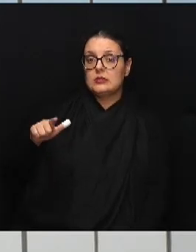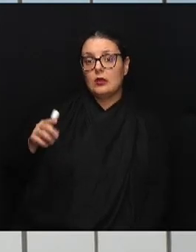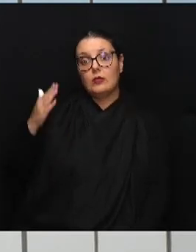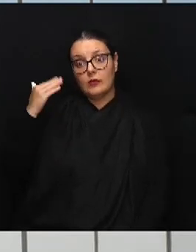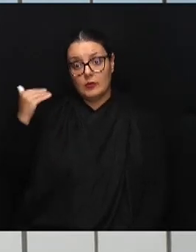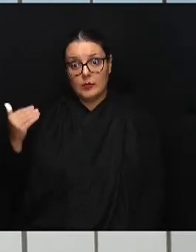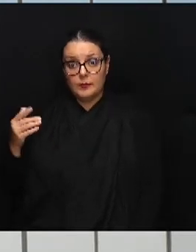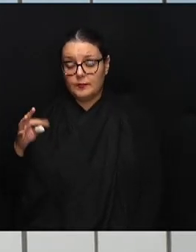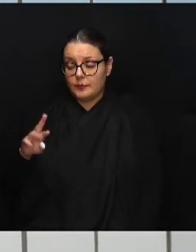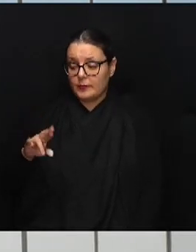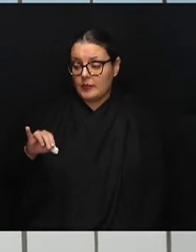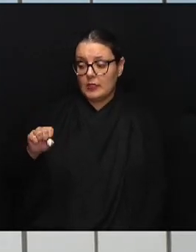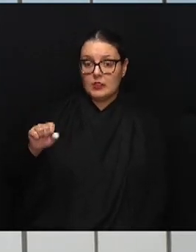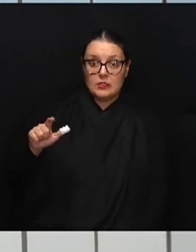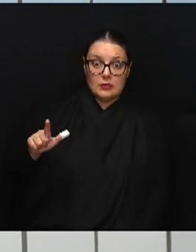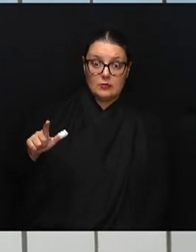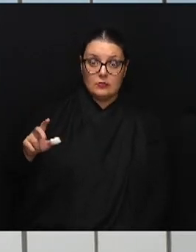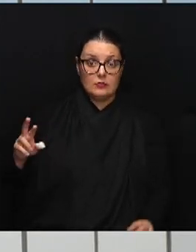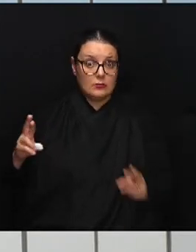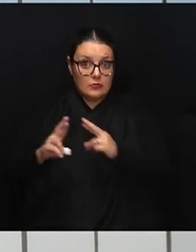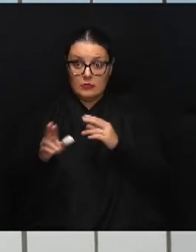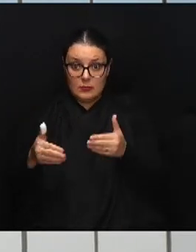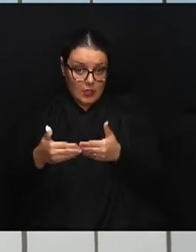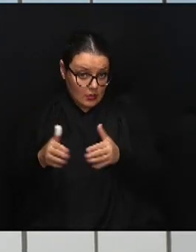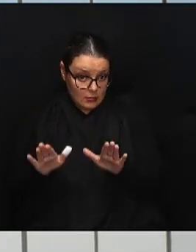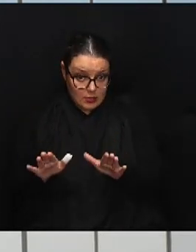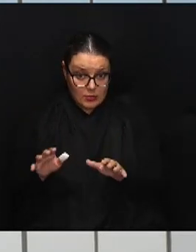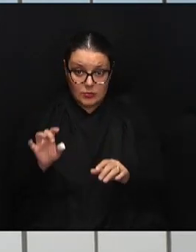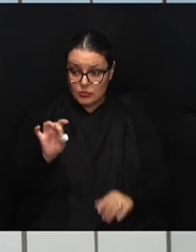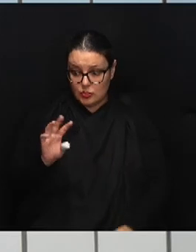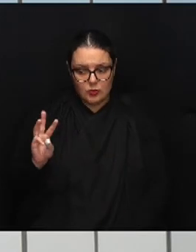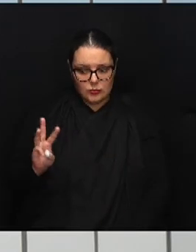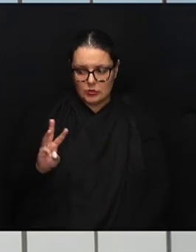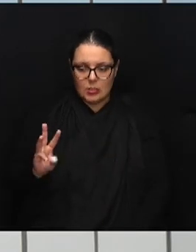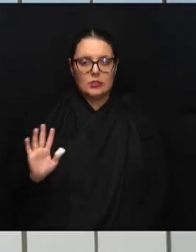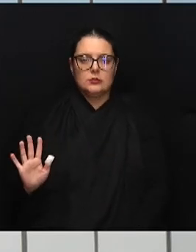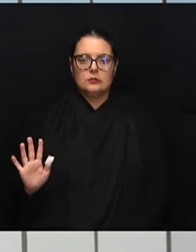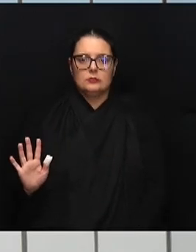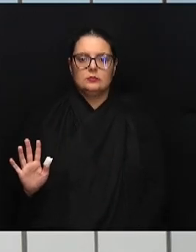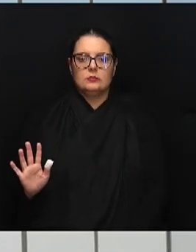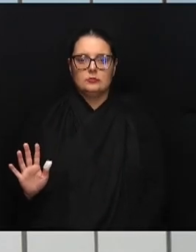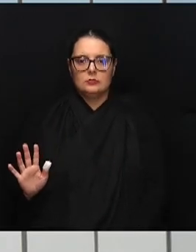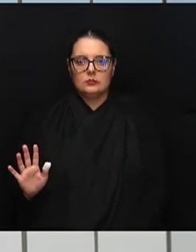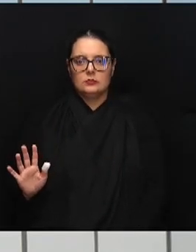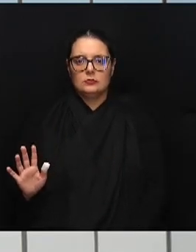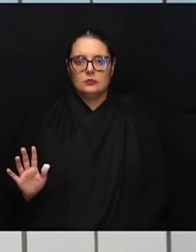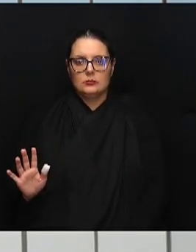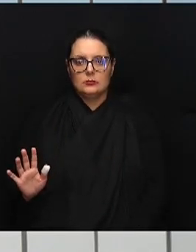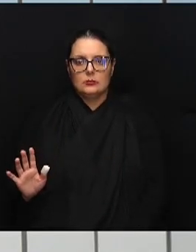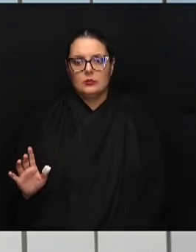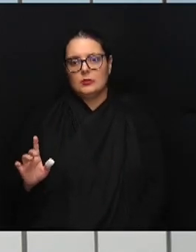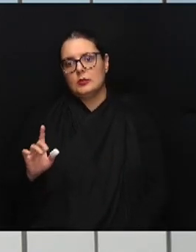esse trisal pode viver uma relação fechada, né? Sem considerar que